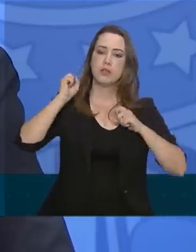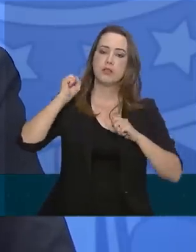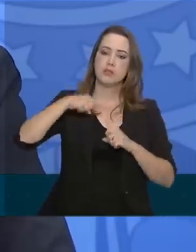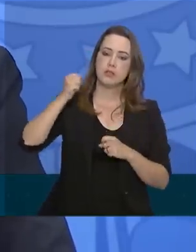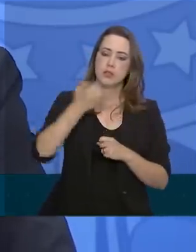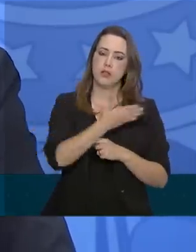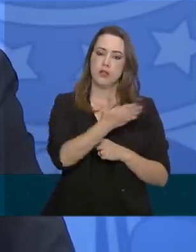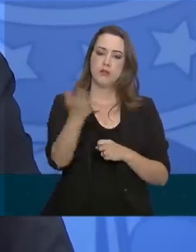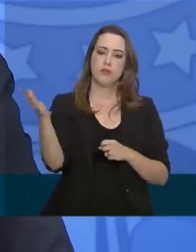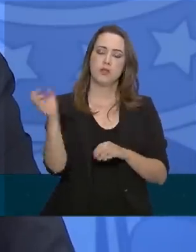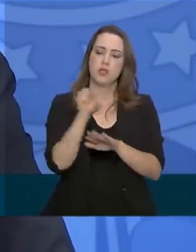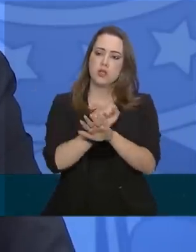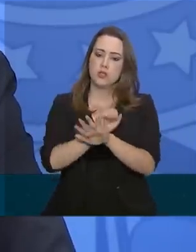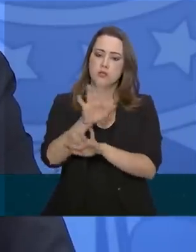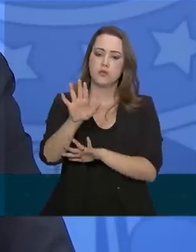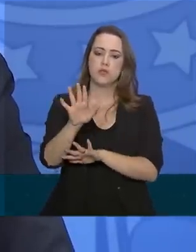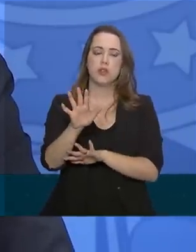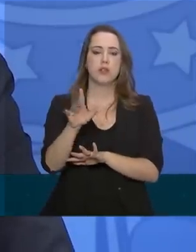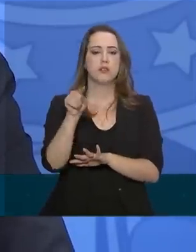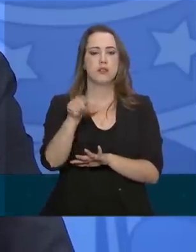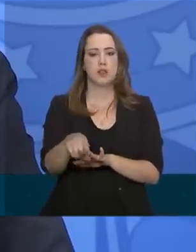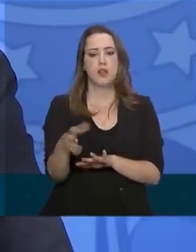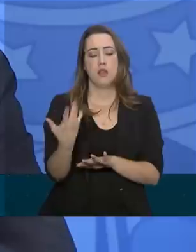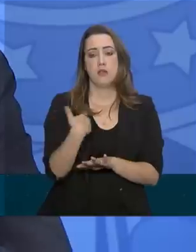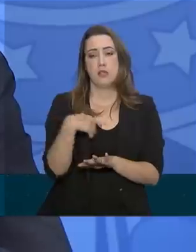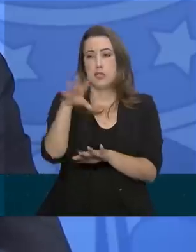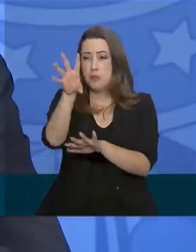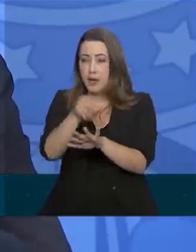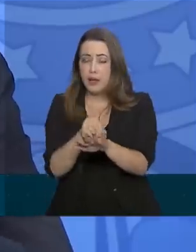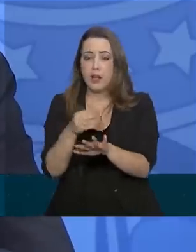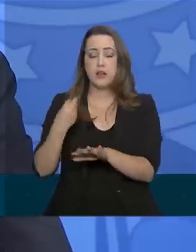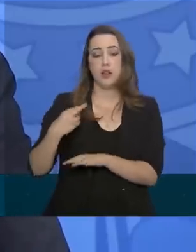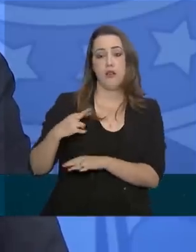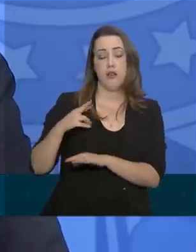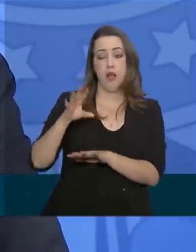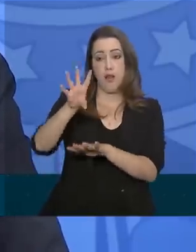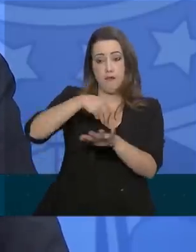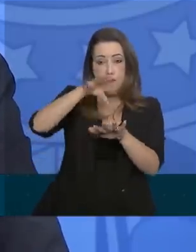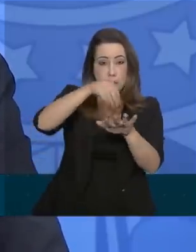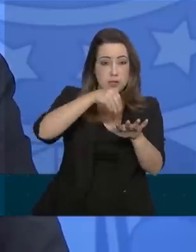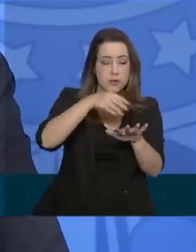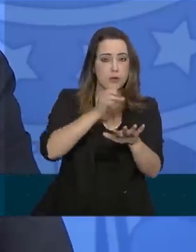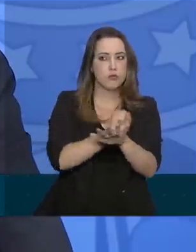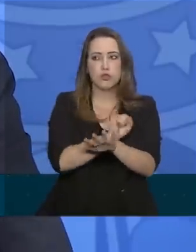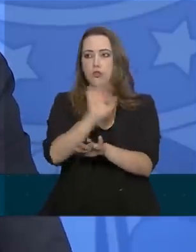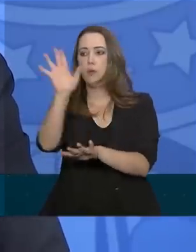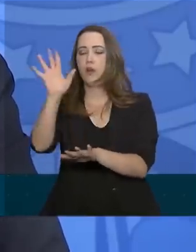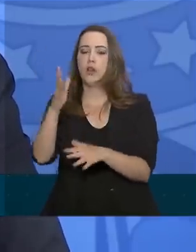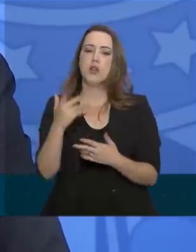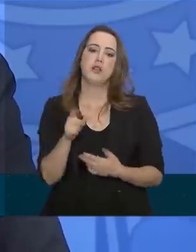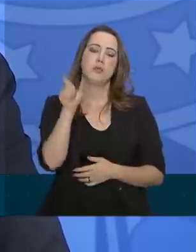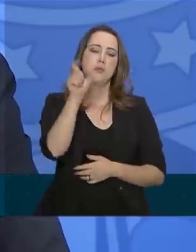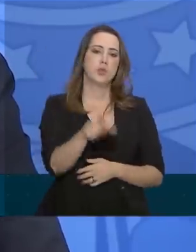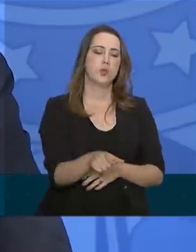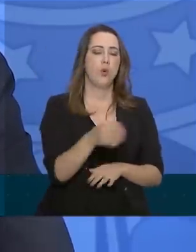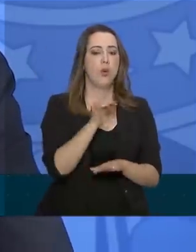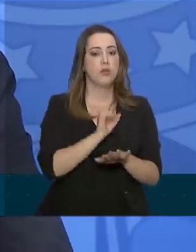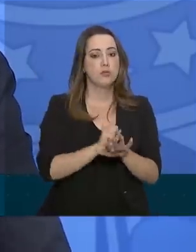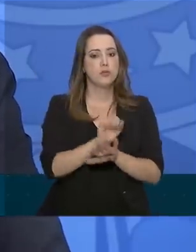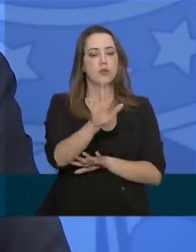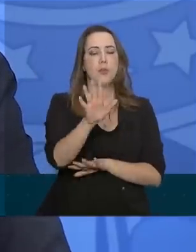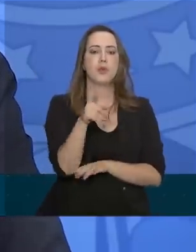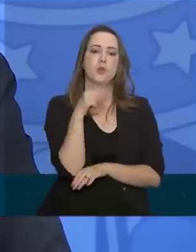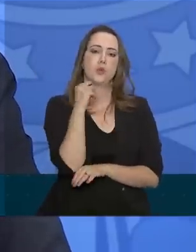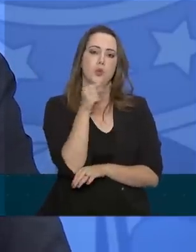você pegar a informação não tem responsabilidade no tocante e sair mas a pessoa que passou a informação aí no mínimo duvidosa vocês